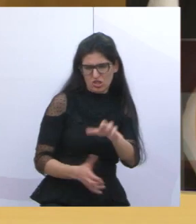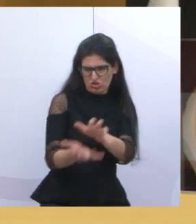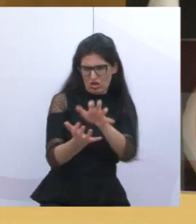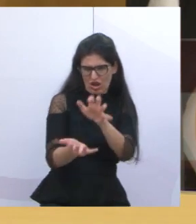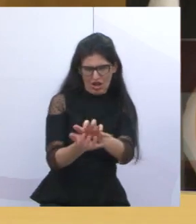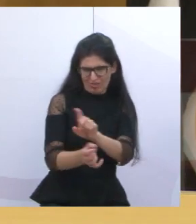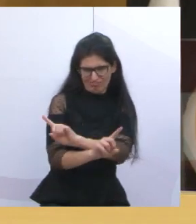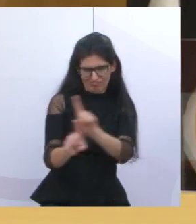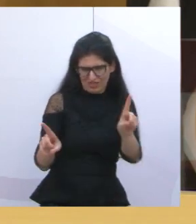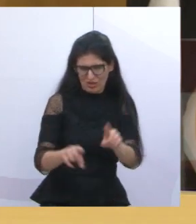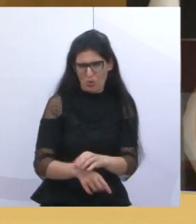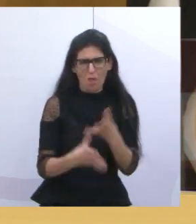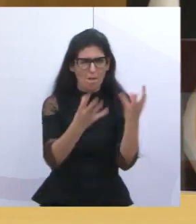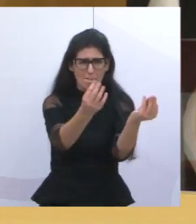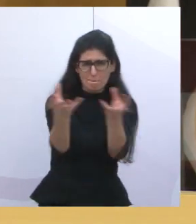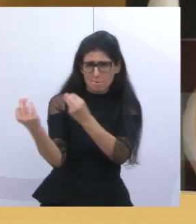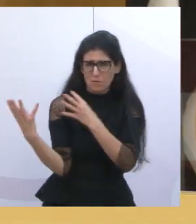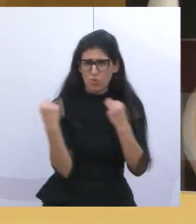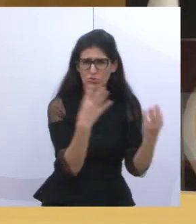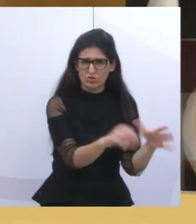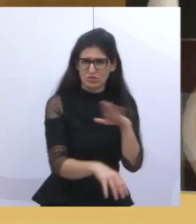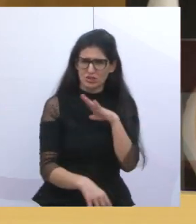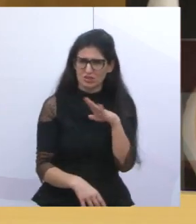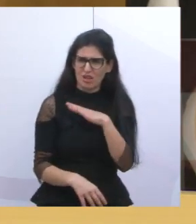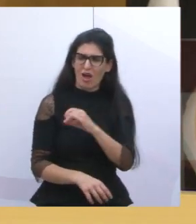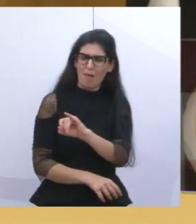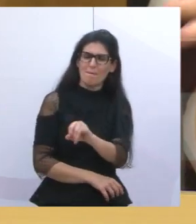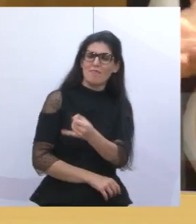município de Jacareí. Vários municípios se aproveitaram dessa